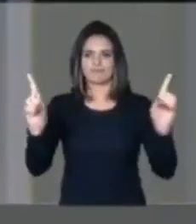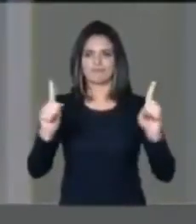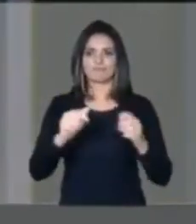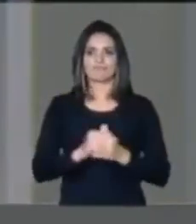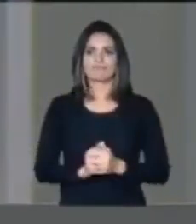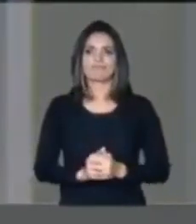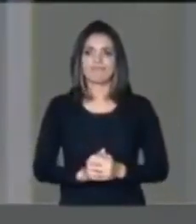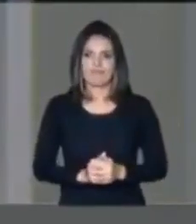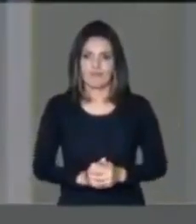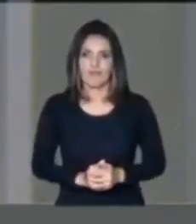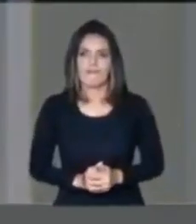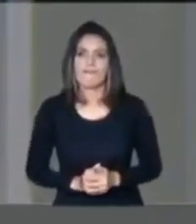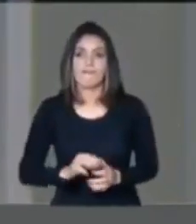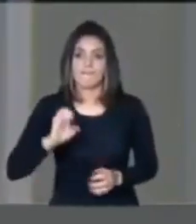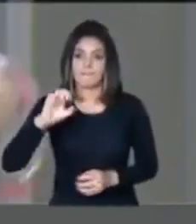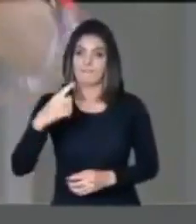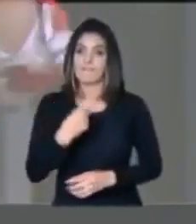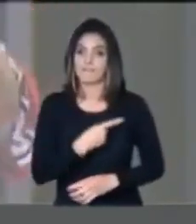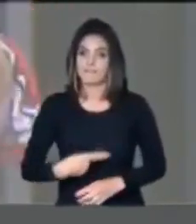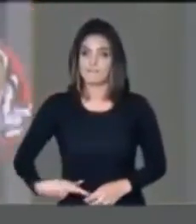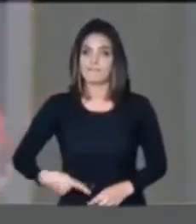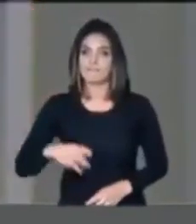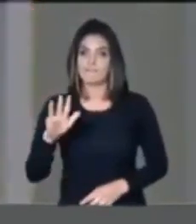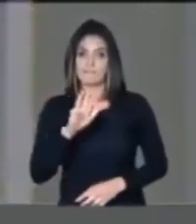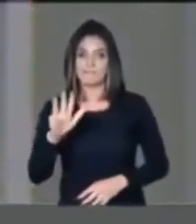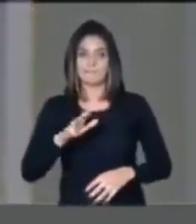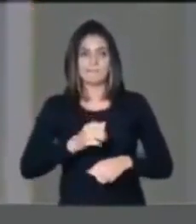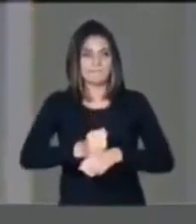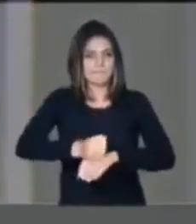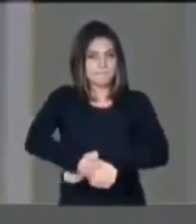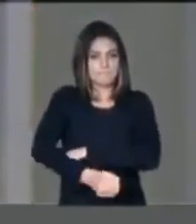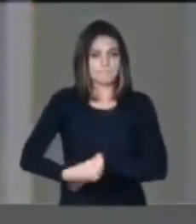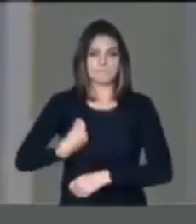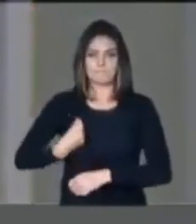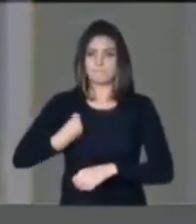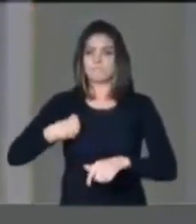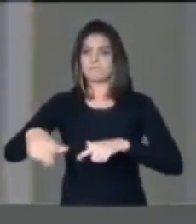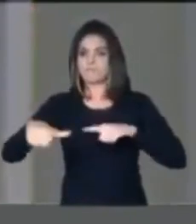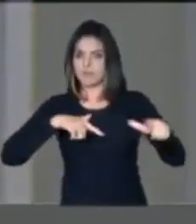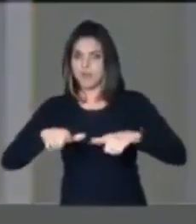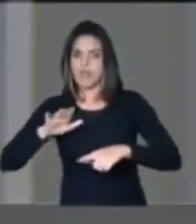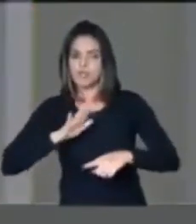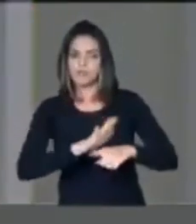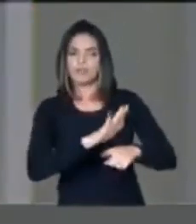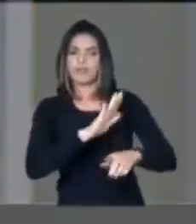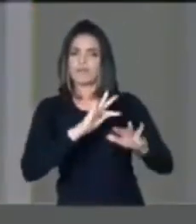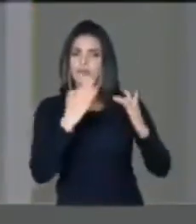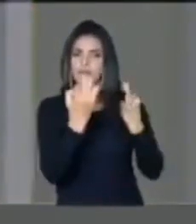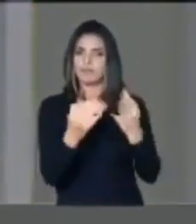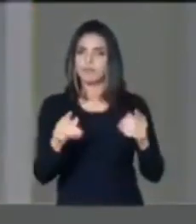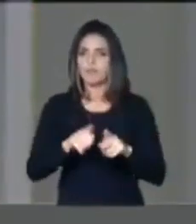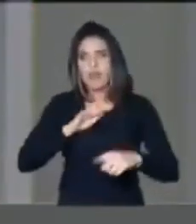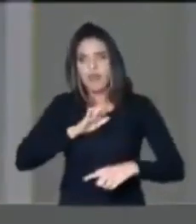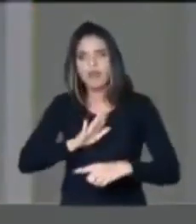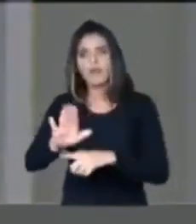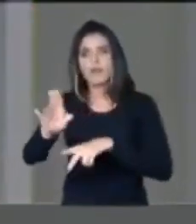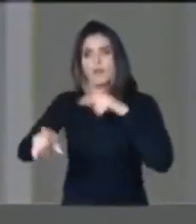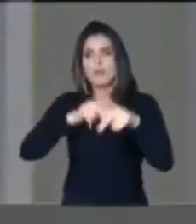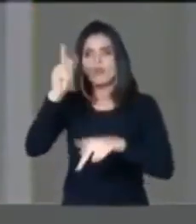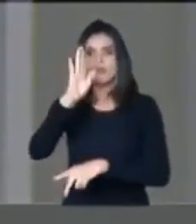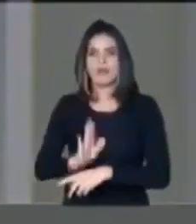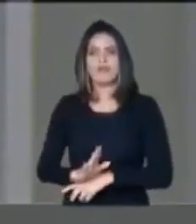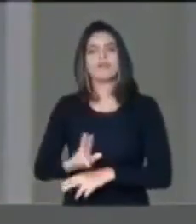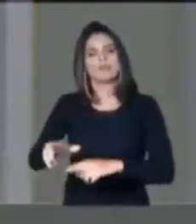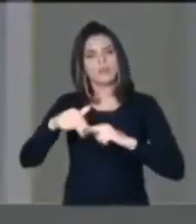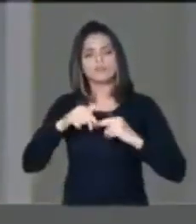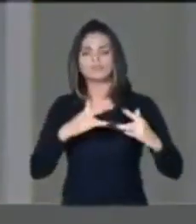desagravo ao ex-presidente Lula, que teve uma vida inteira de trabalho, nem só por sua família, mas por todo o povo brasileiro nesse país. Por